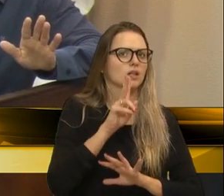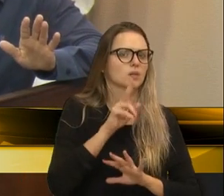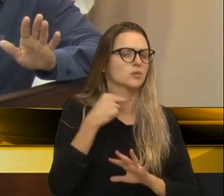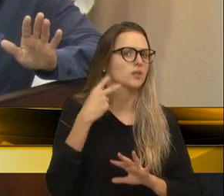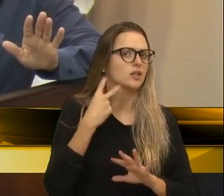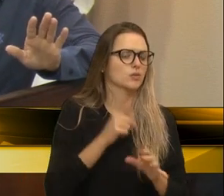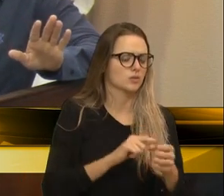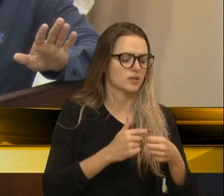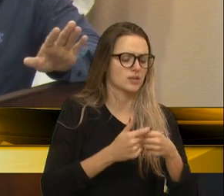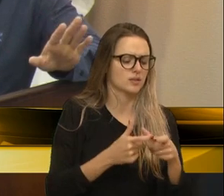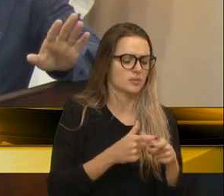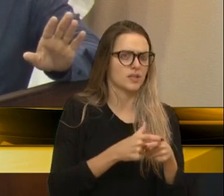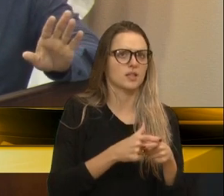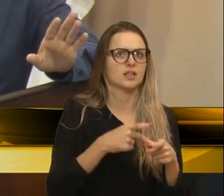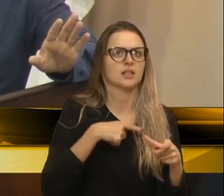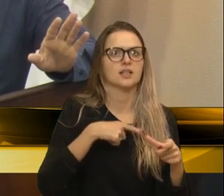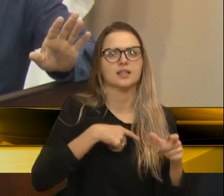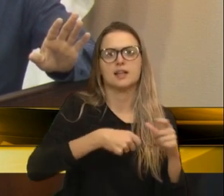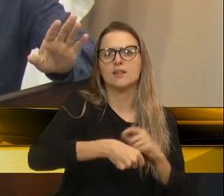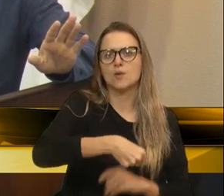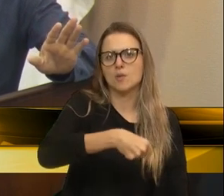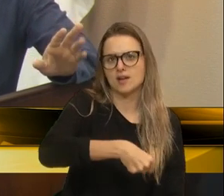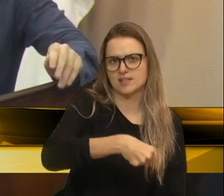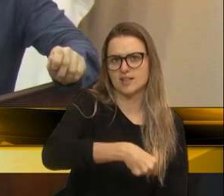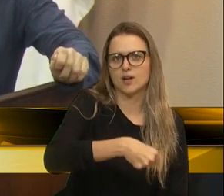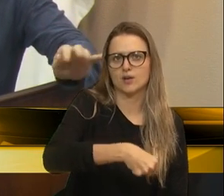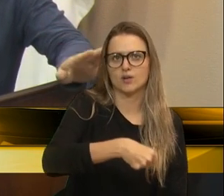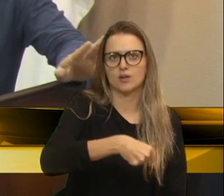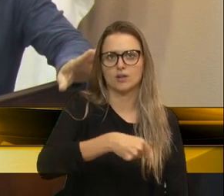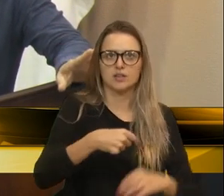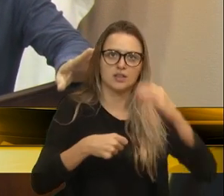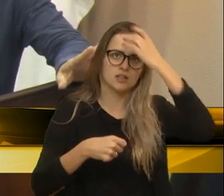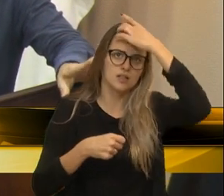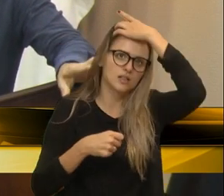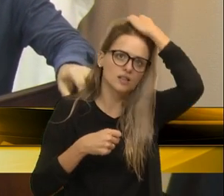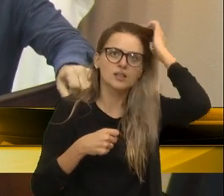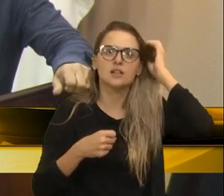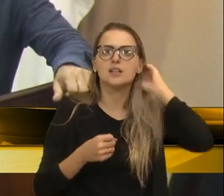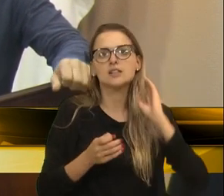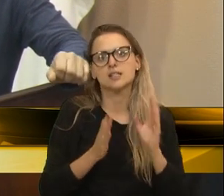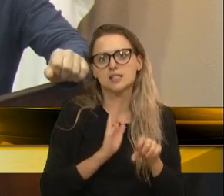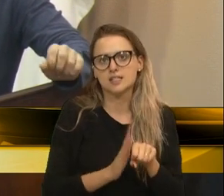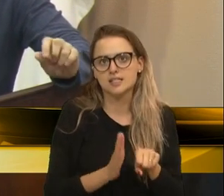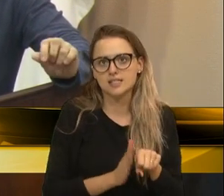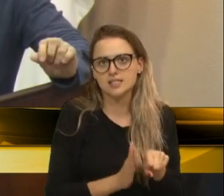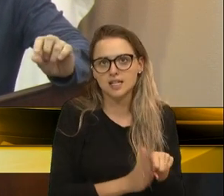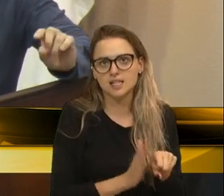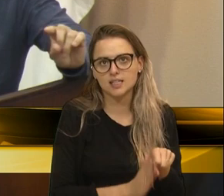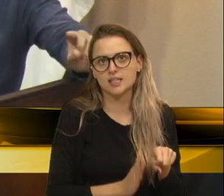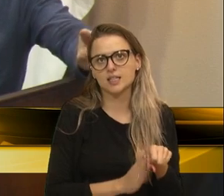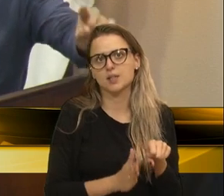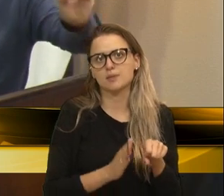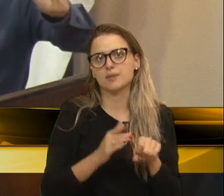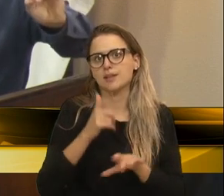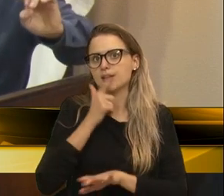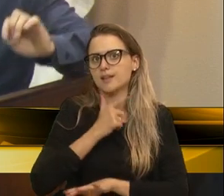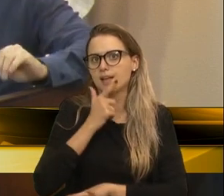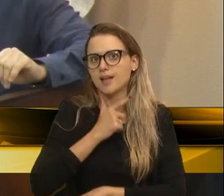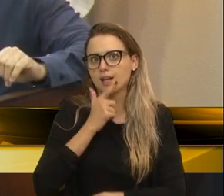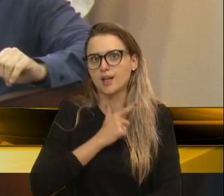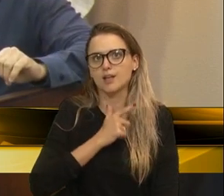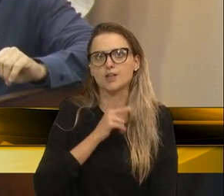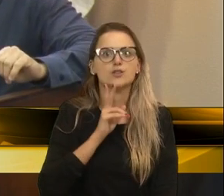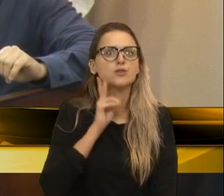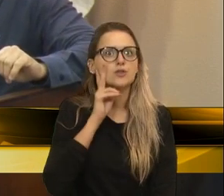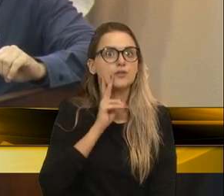pequena, com uma sacolinha lá de um salame, um queijo e um vinho para o senador Heinz, que ele mandou uma emenda na época